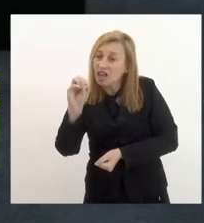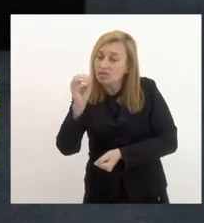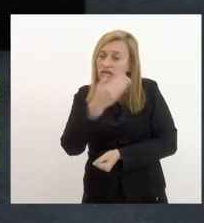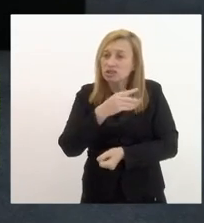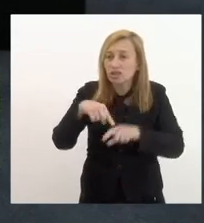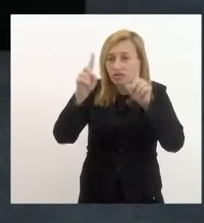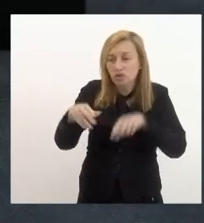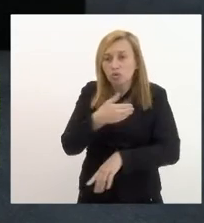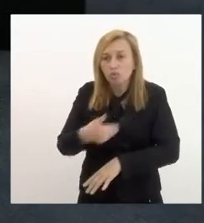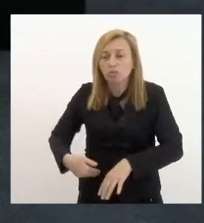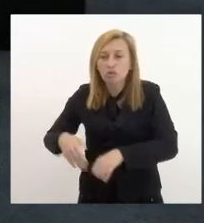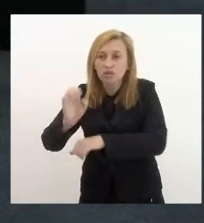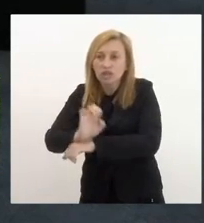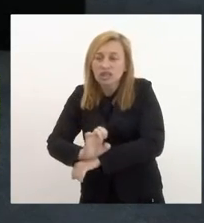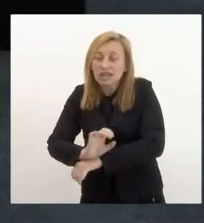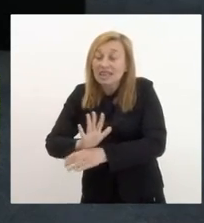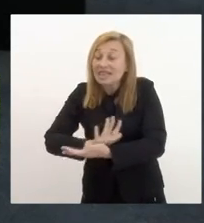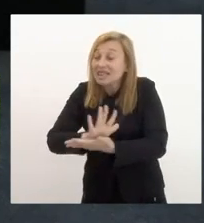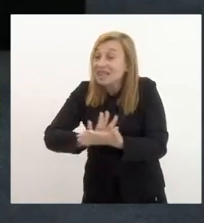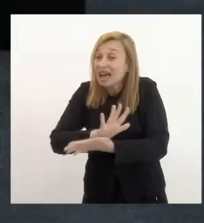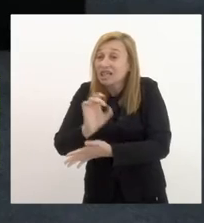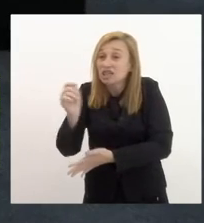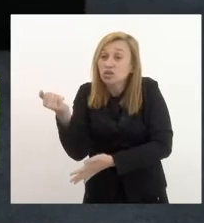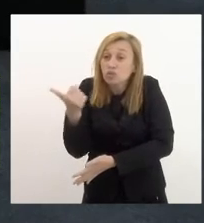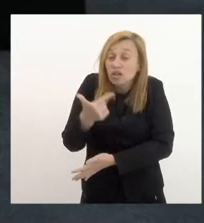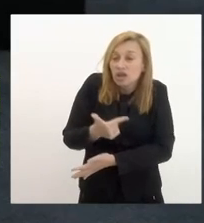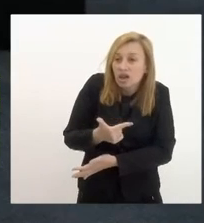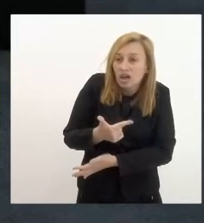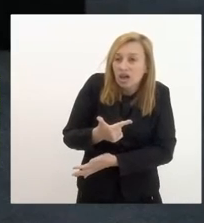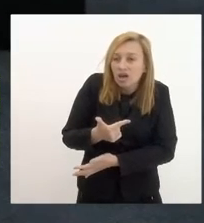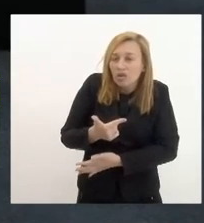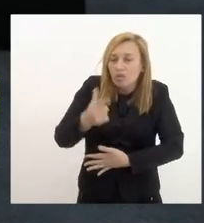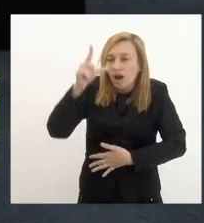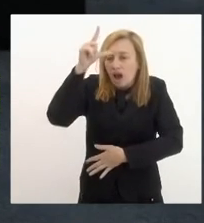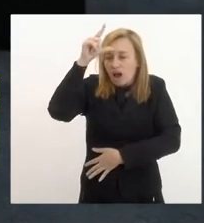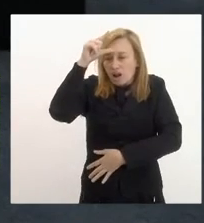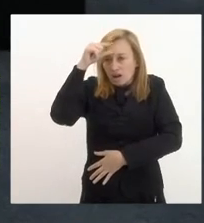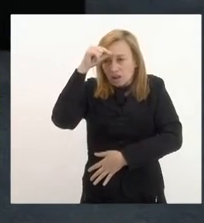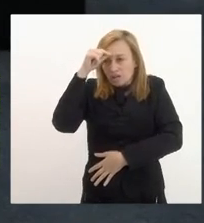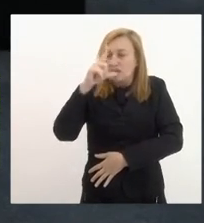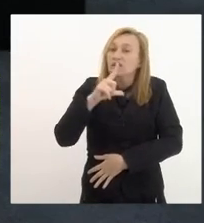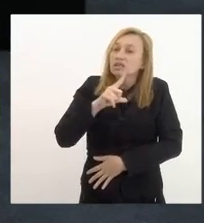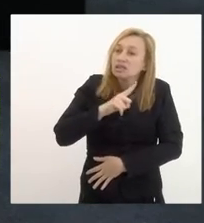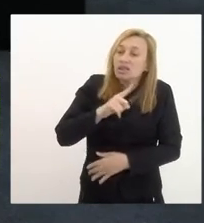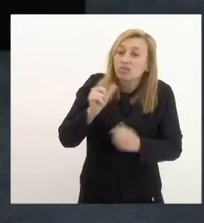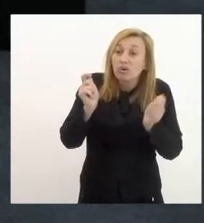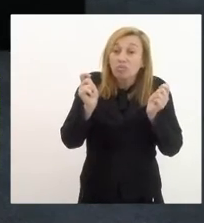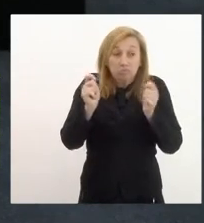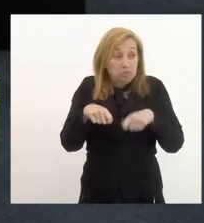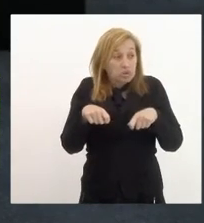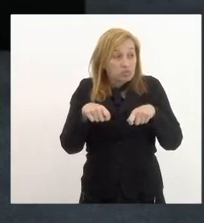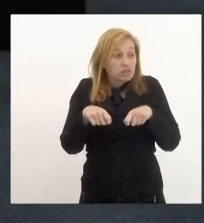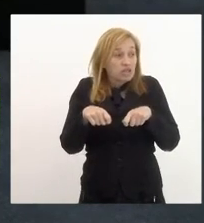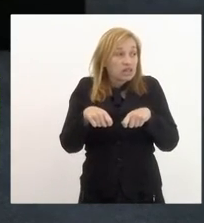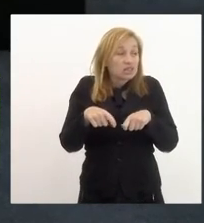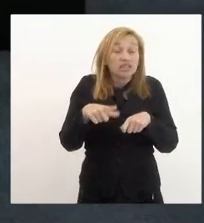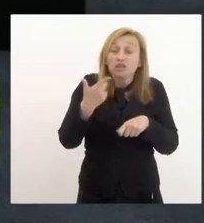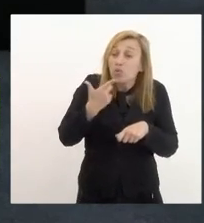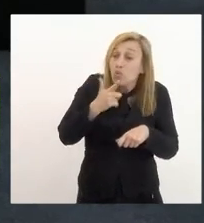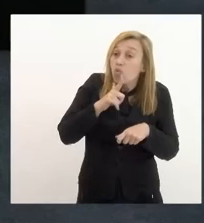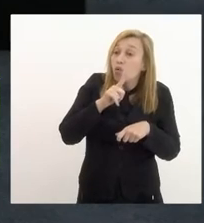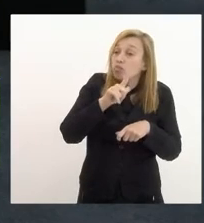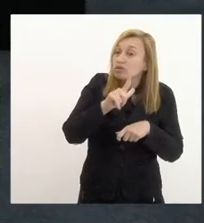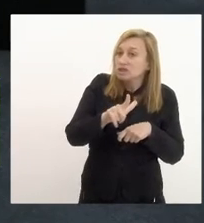servidor público estadual nada mais é do que um suspiro que nós temos uma possibilidade de